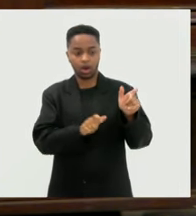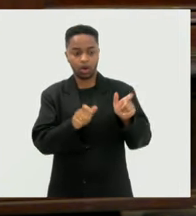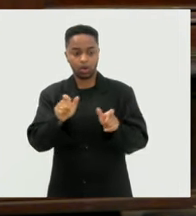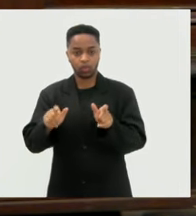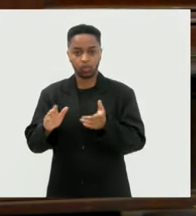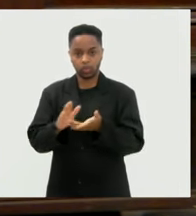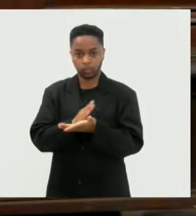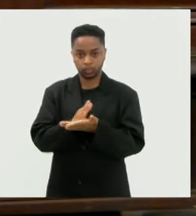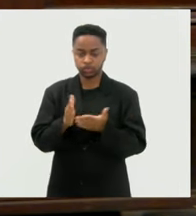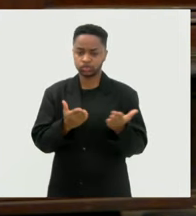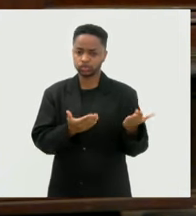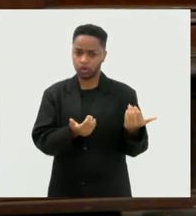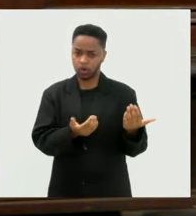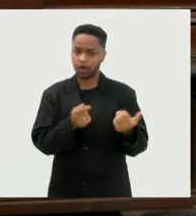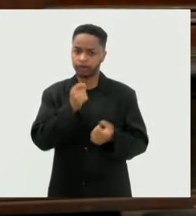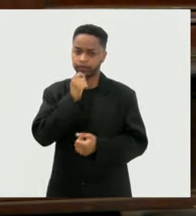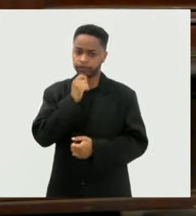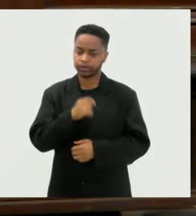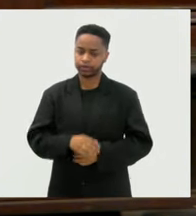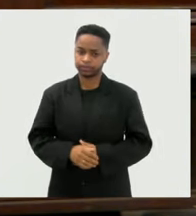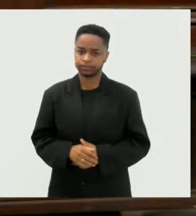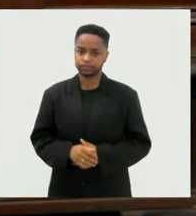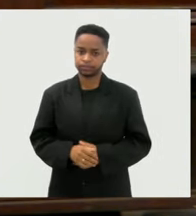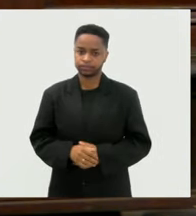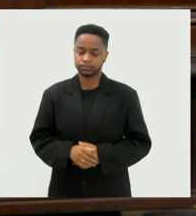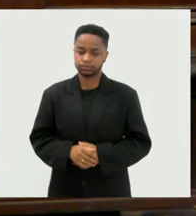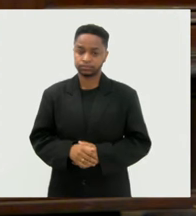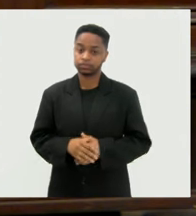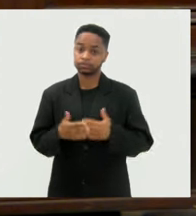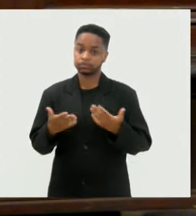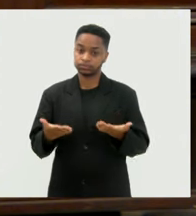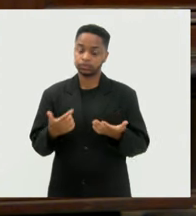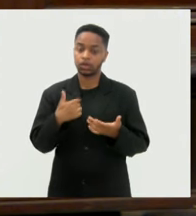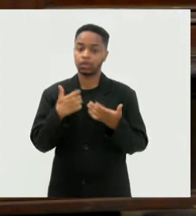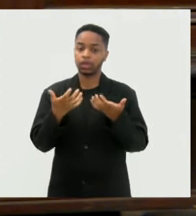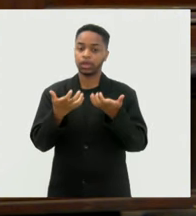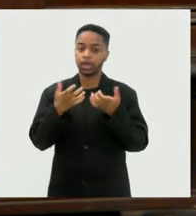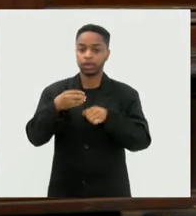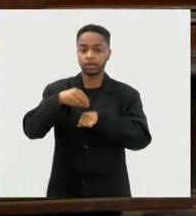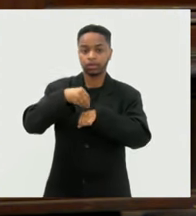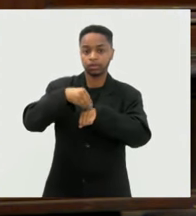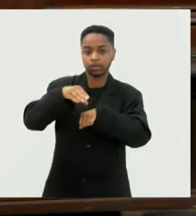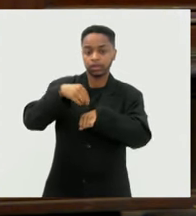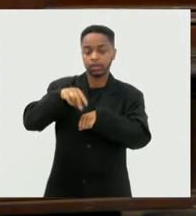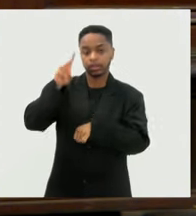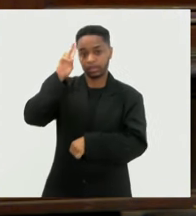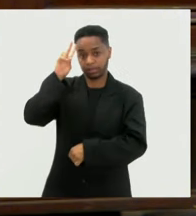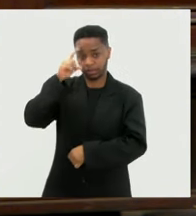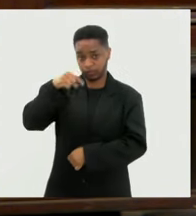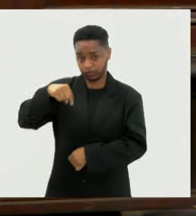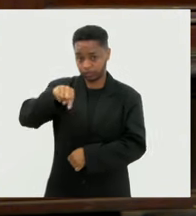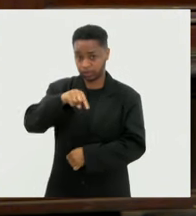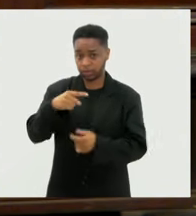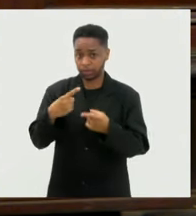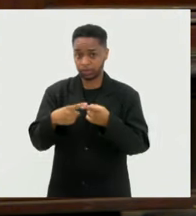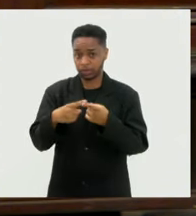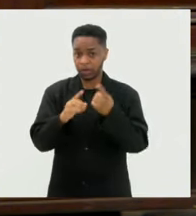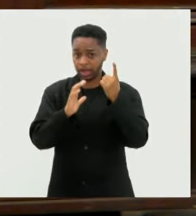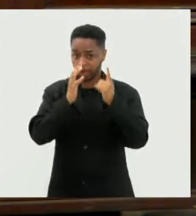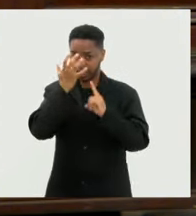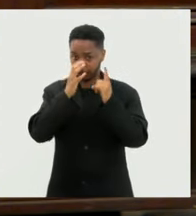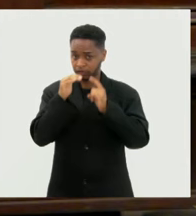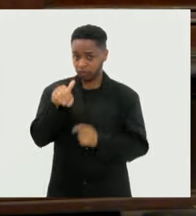muito jovens. Eu queria lembrar, já que o carnaval se